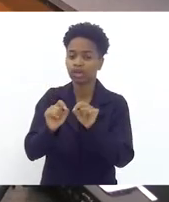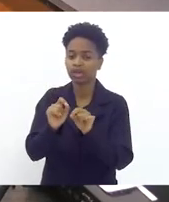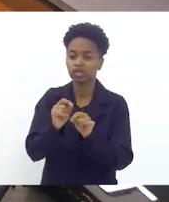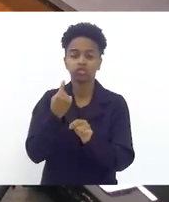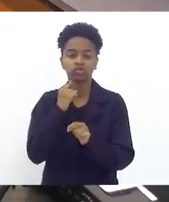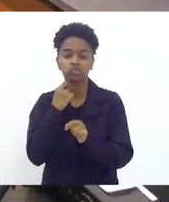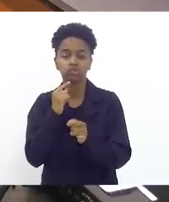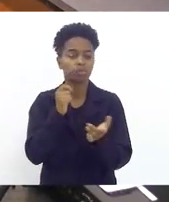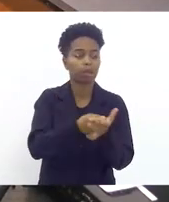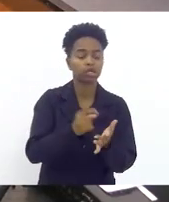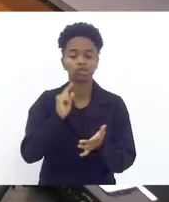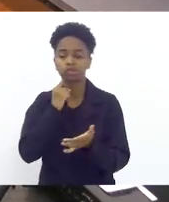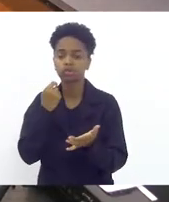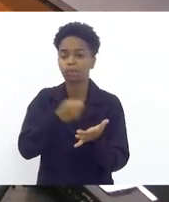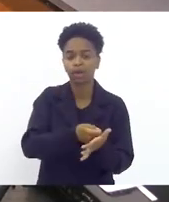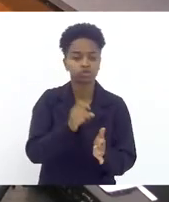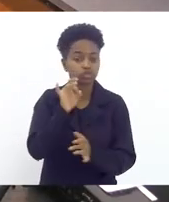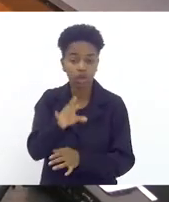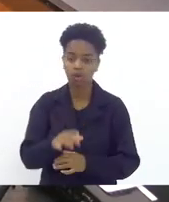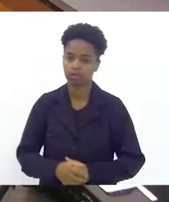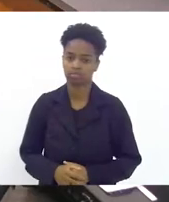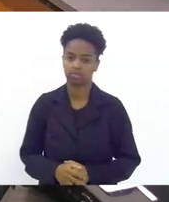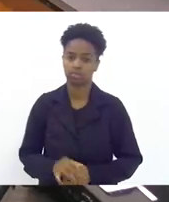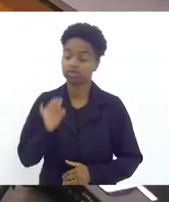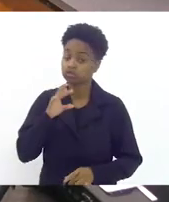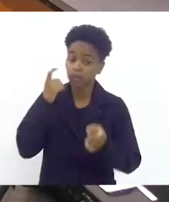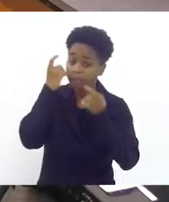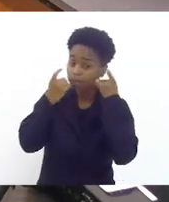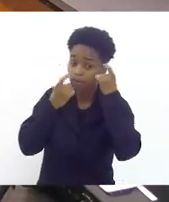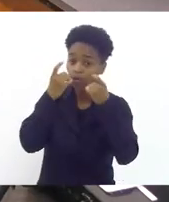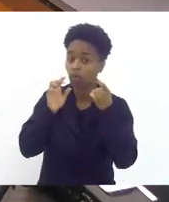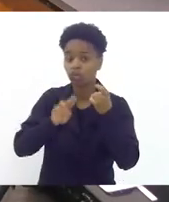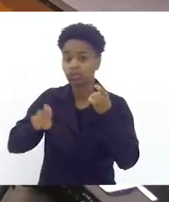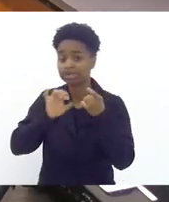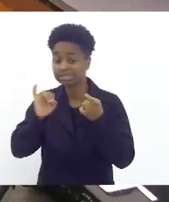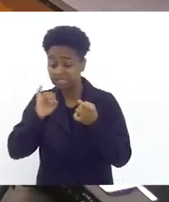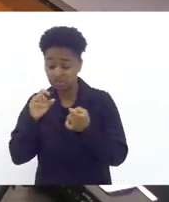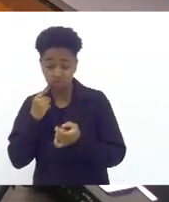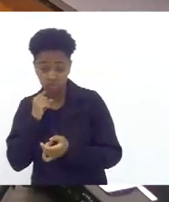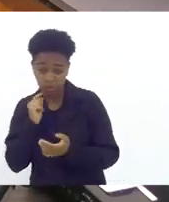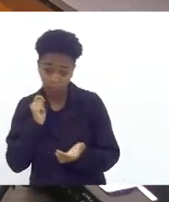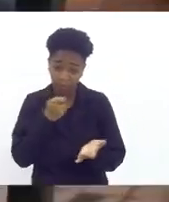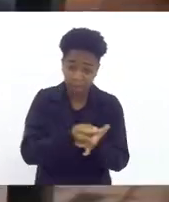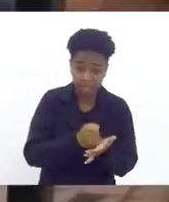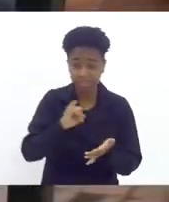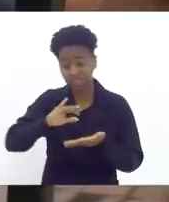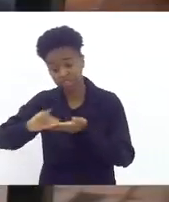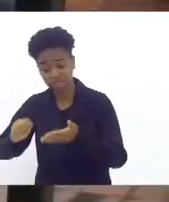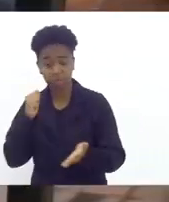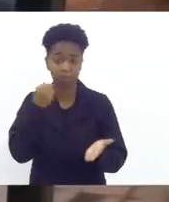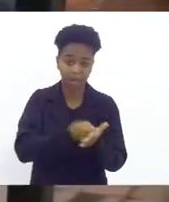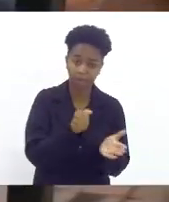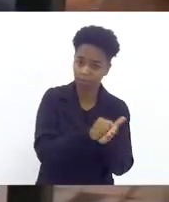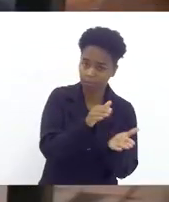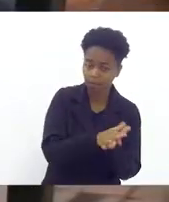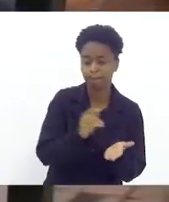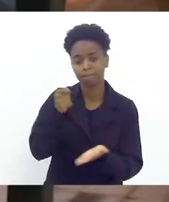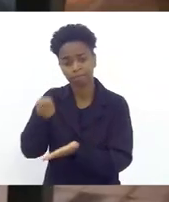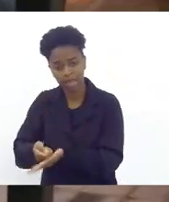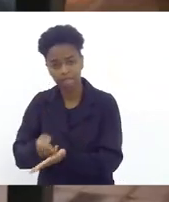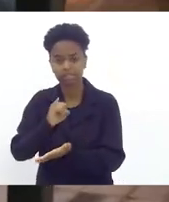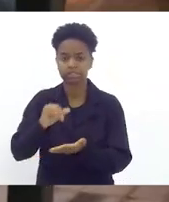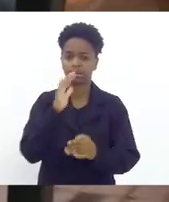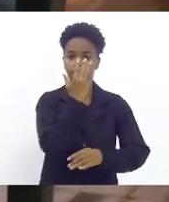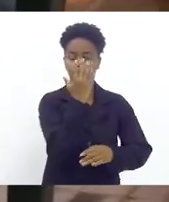pagador só se preocupa na aplicação do princípio poluído apagador multa paga desmata